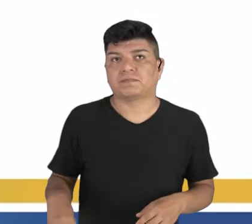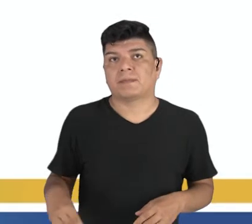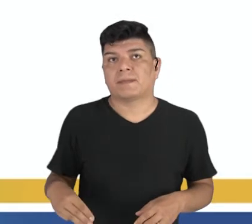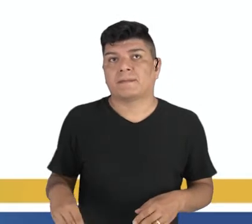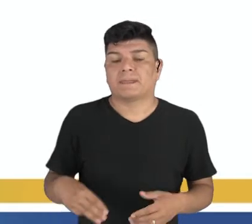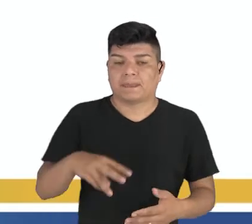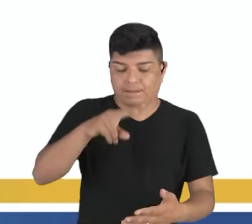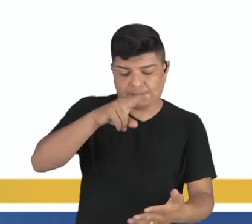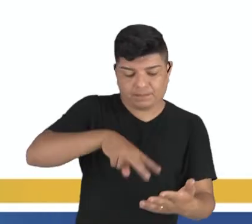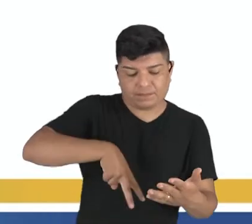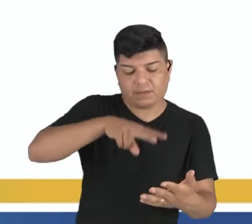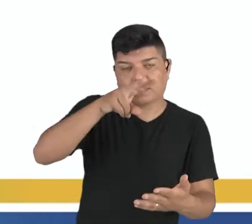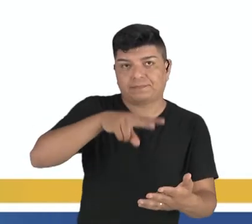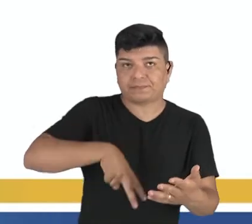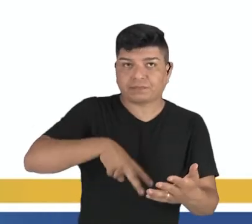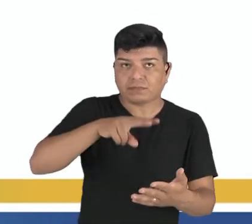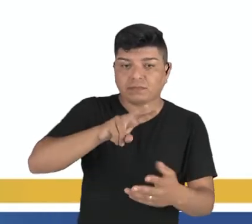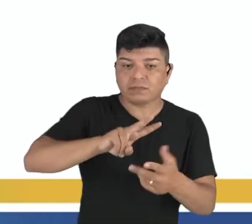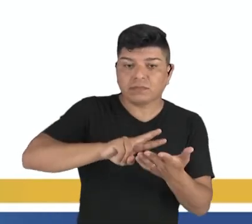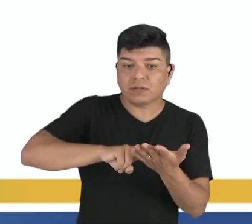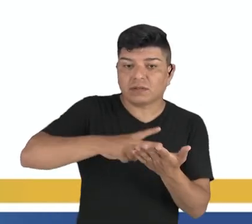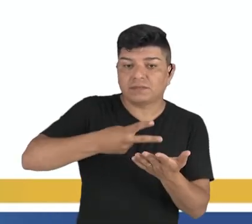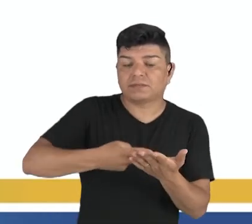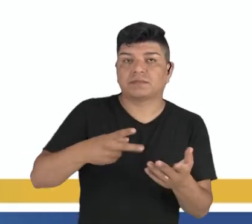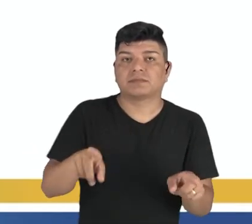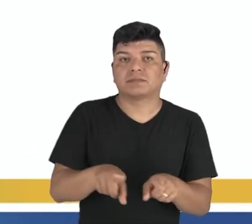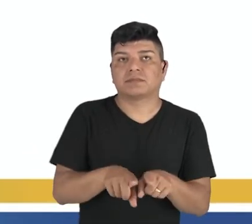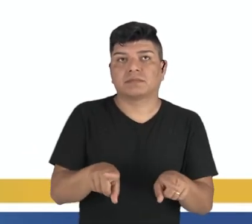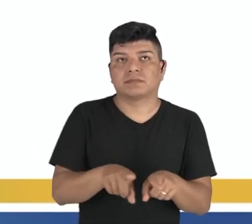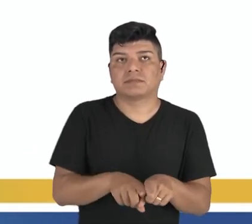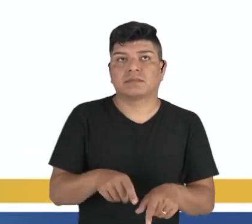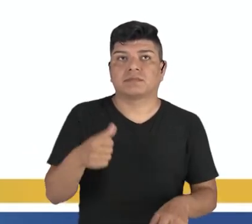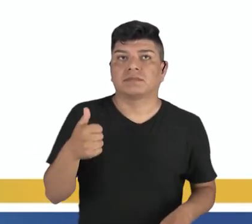sobre leitura e interpretação, certo?